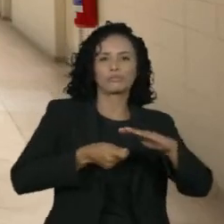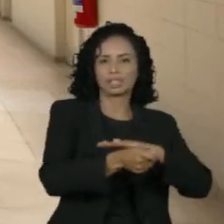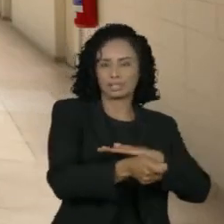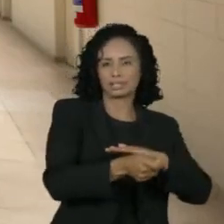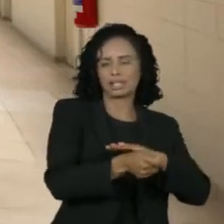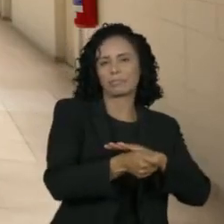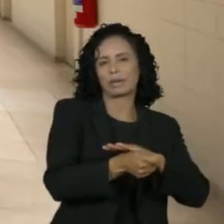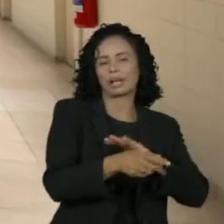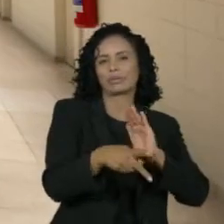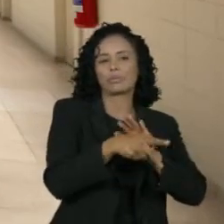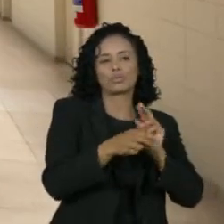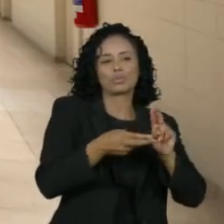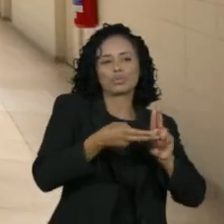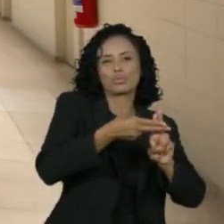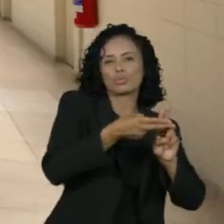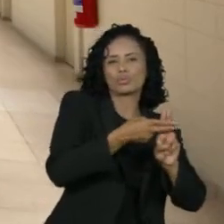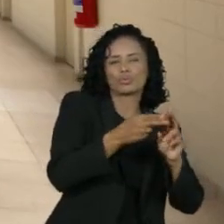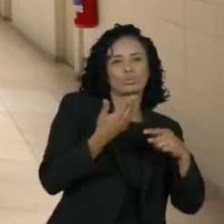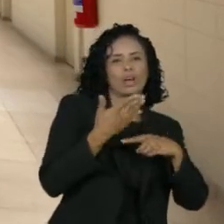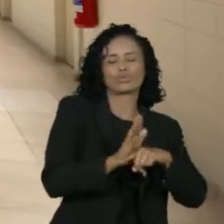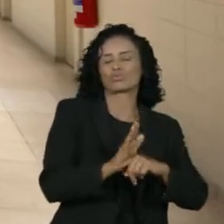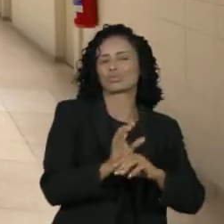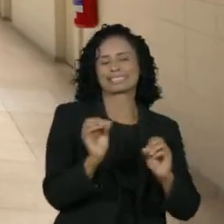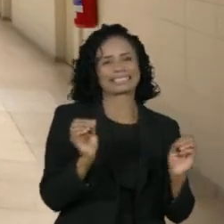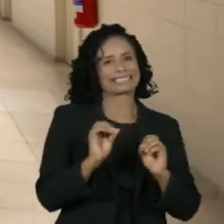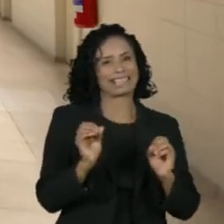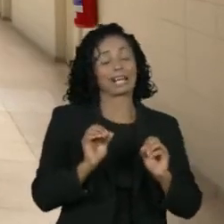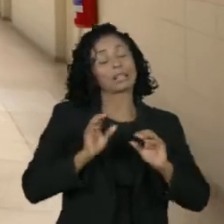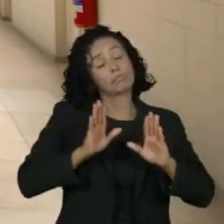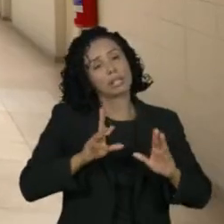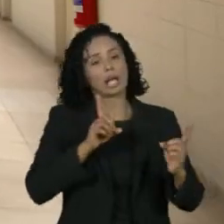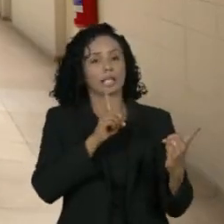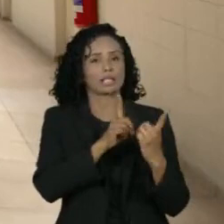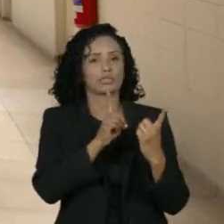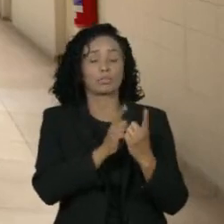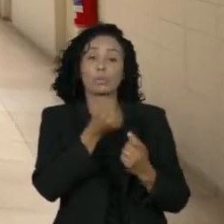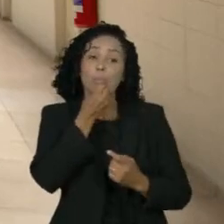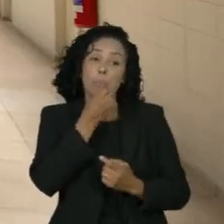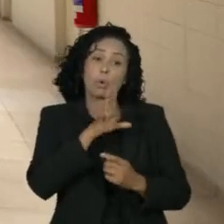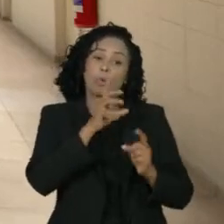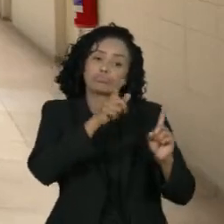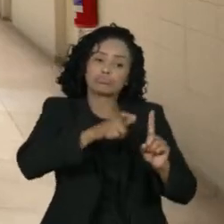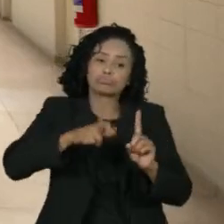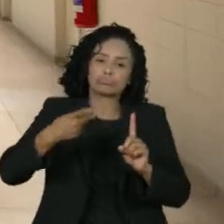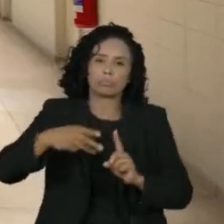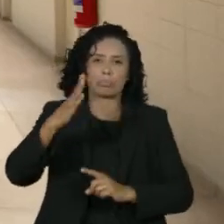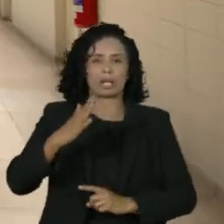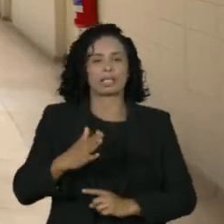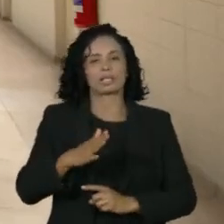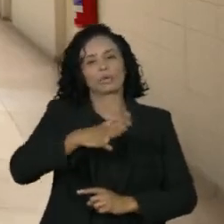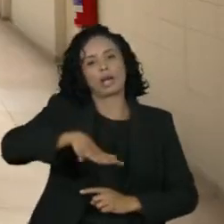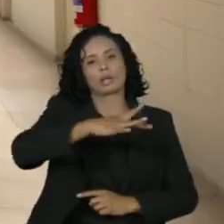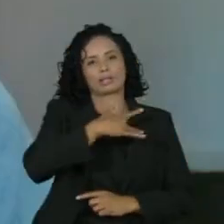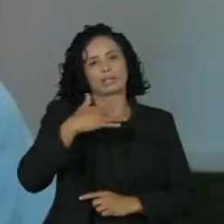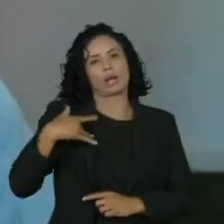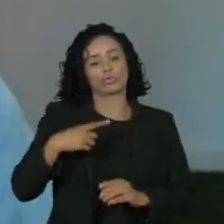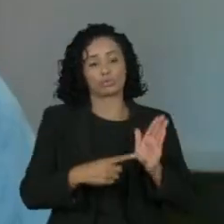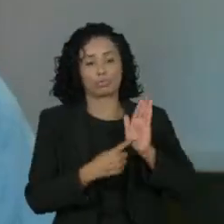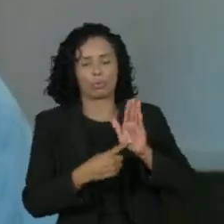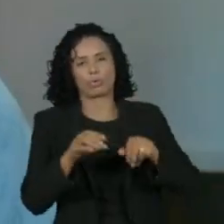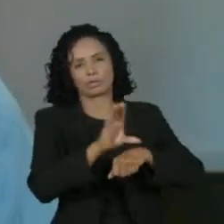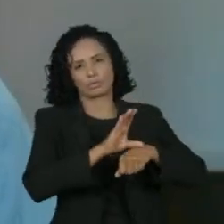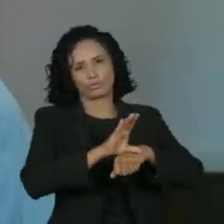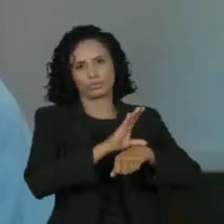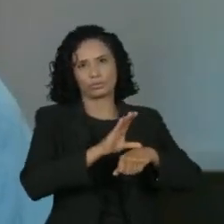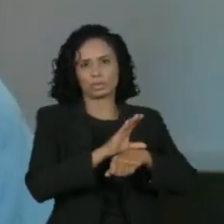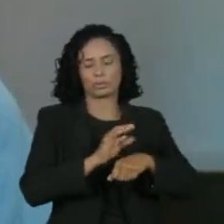não seja minimamente satisfatório, apesar de a garantia do atendimento para todos na área de saúde estar na Constituição. Não é à